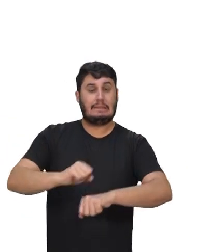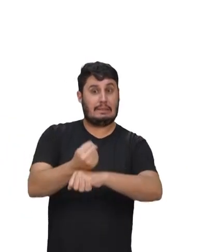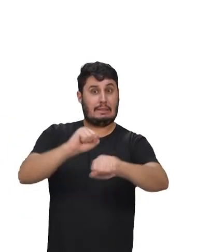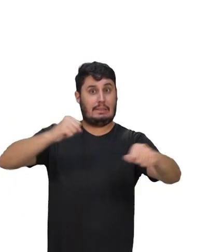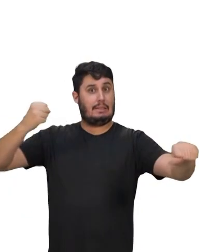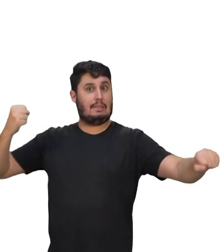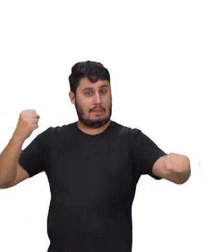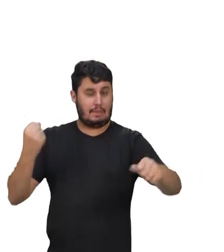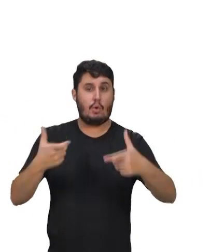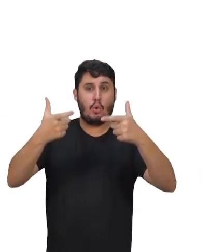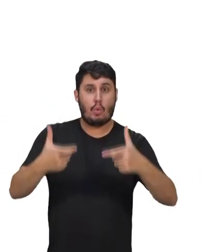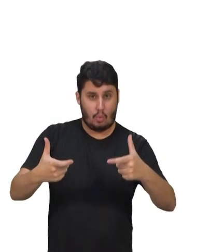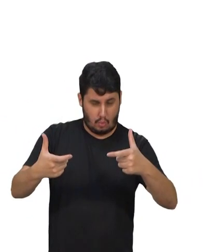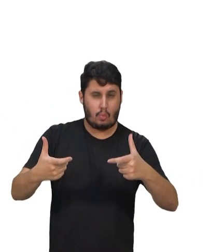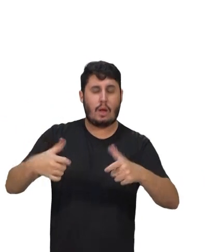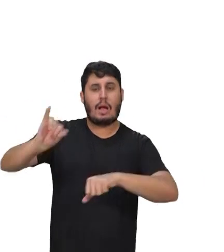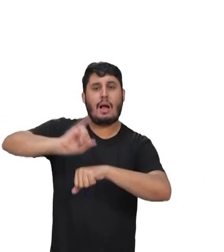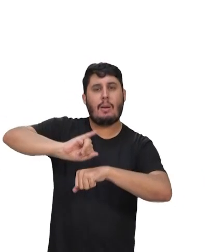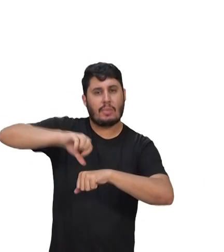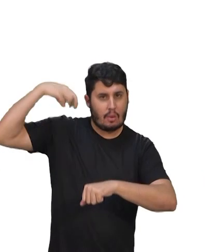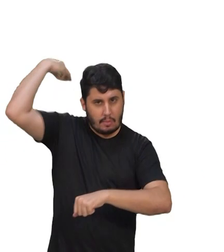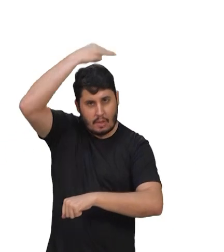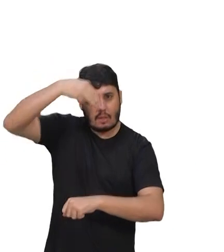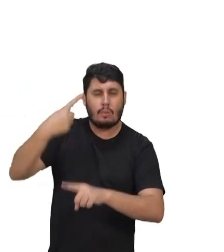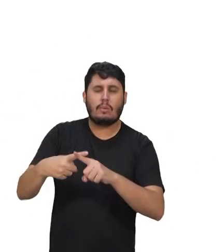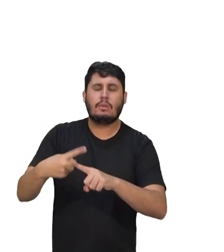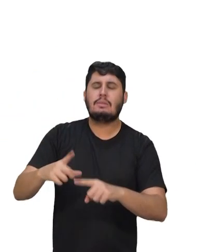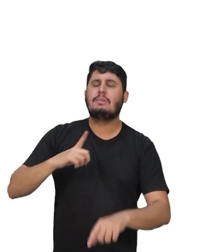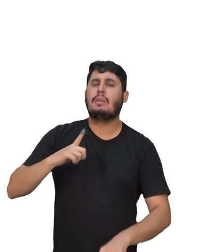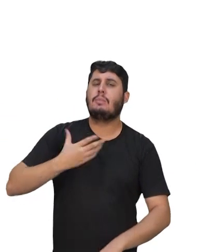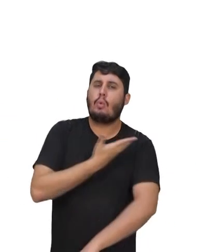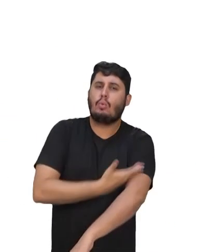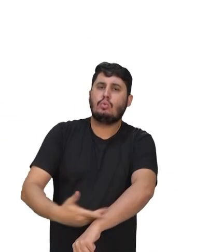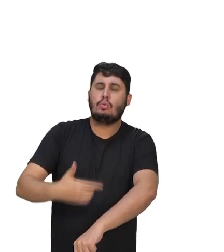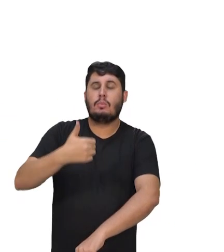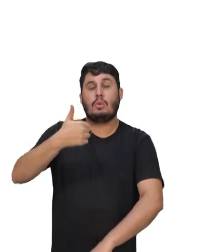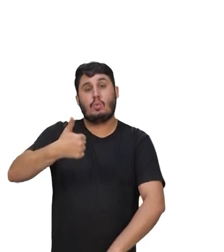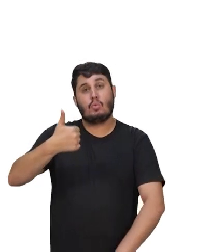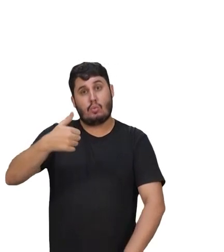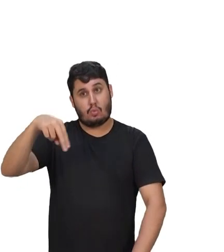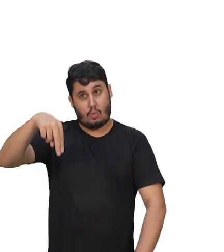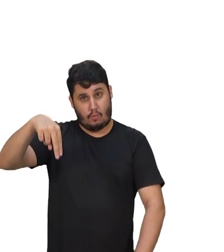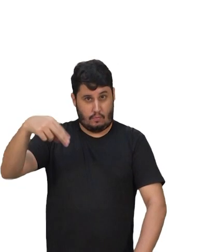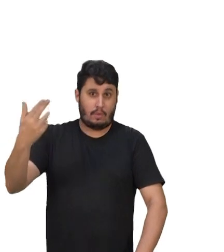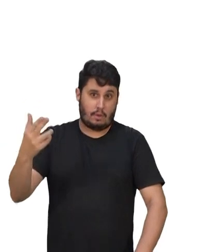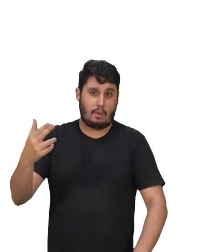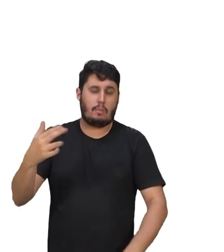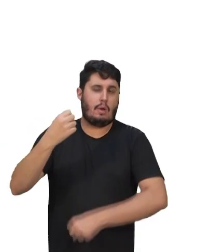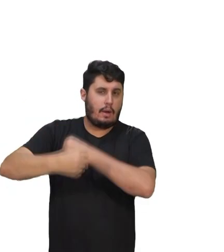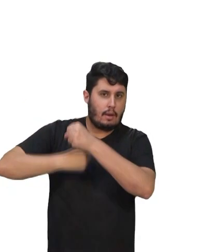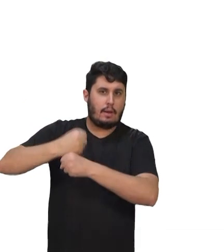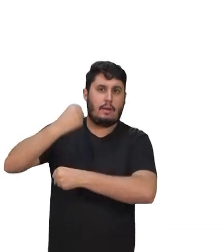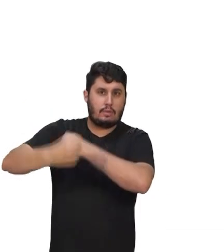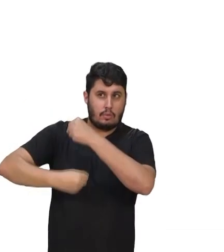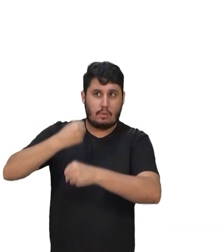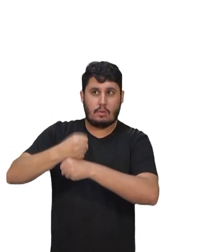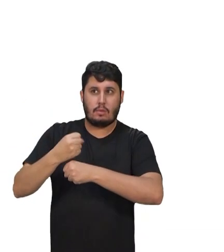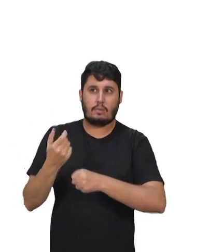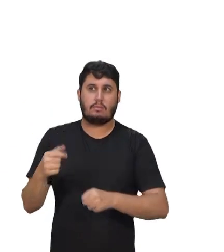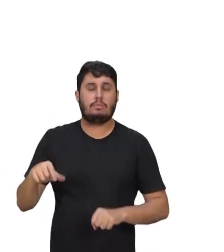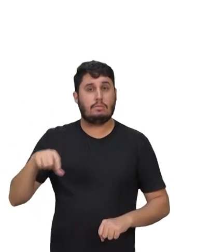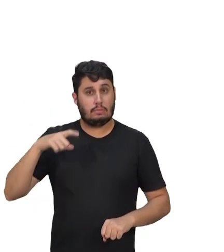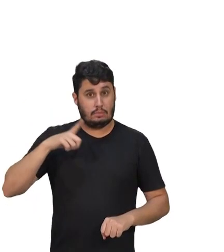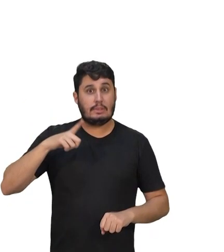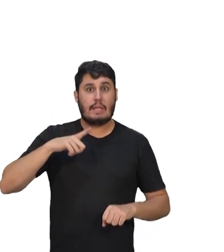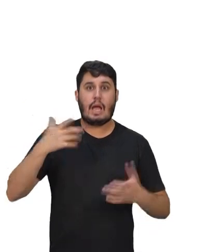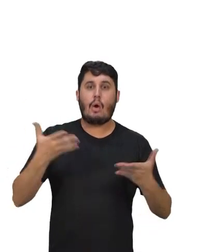tradição pré-hispânica que ocorre no dia 1 e 2 de novembro de cada ano. Aí a gente aí tem, abre aspas, tem uma fala de um